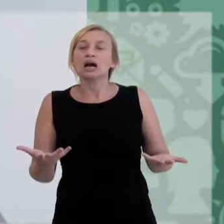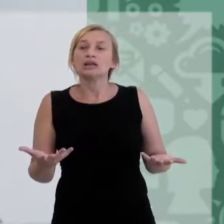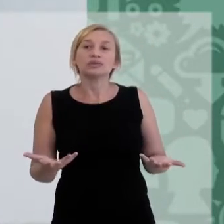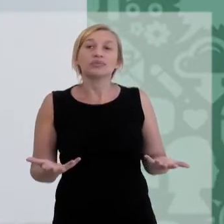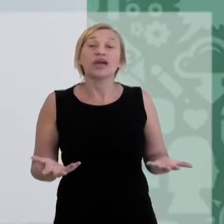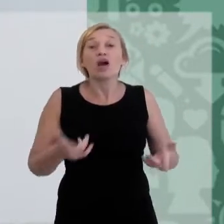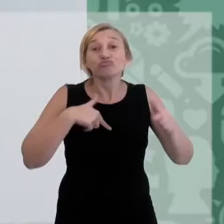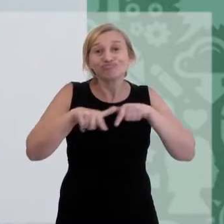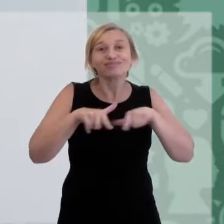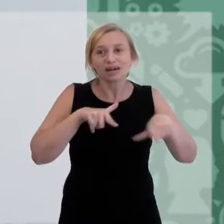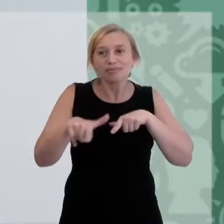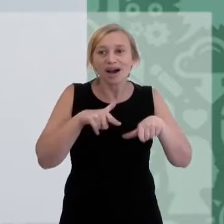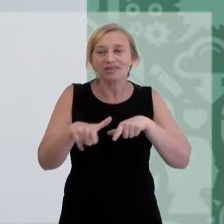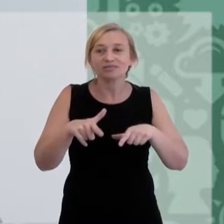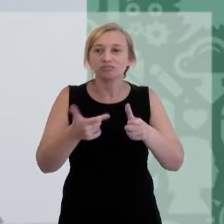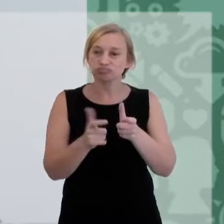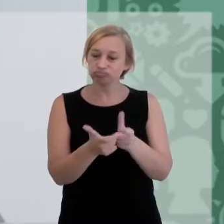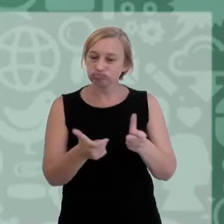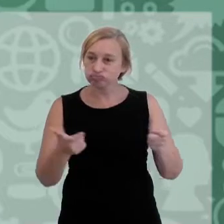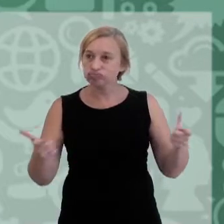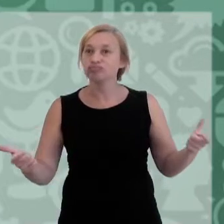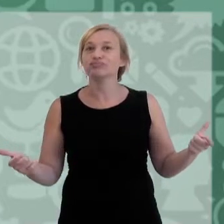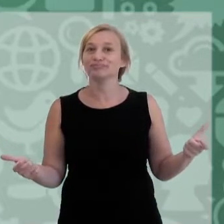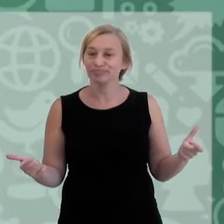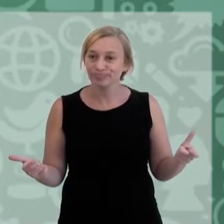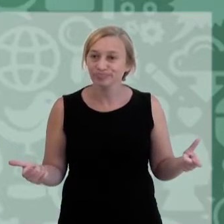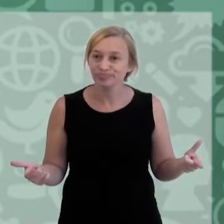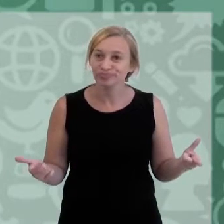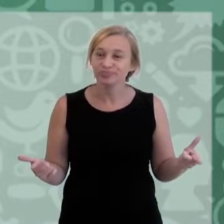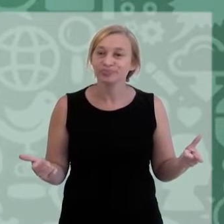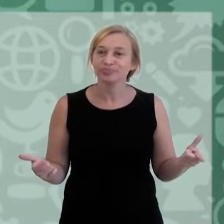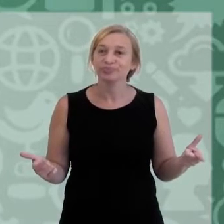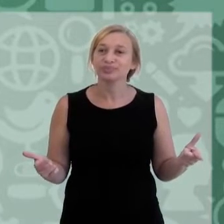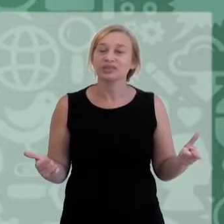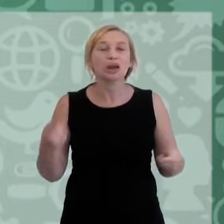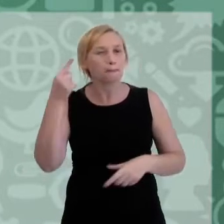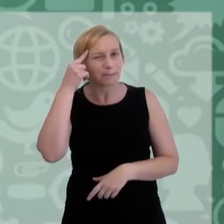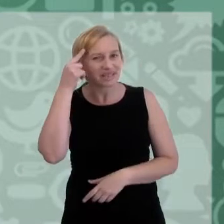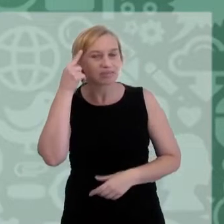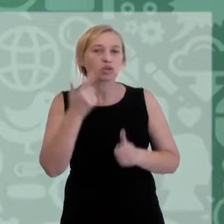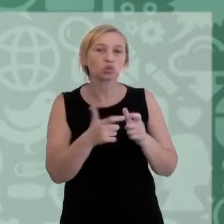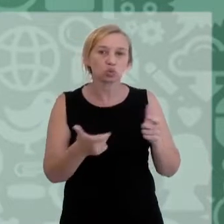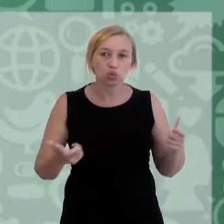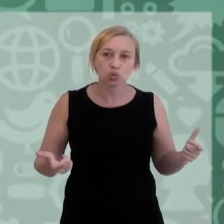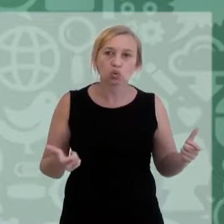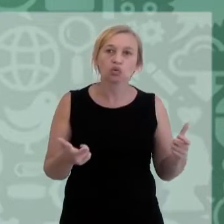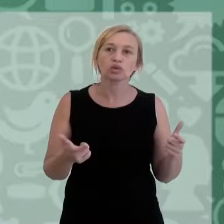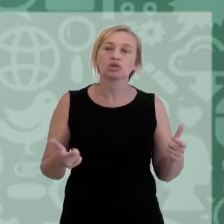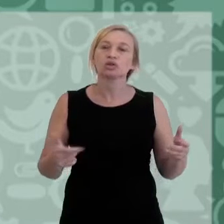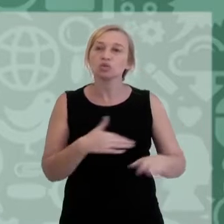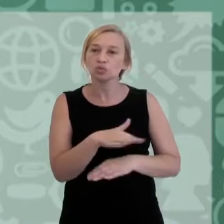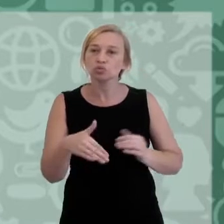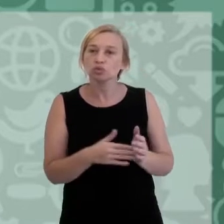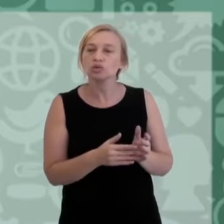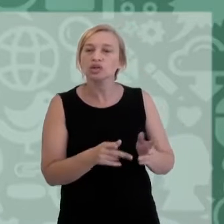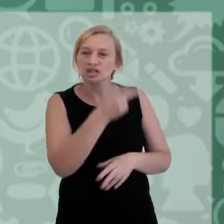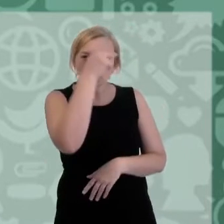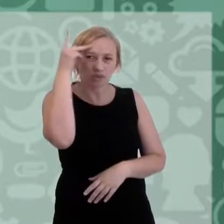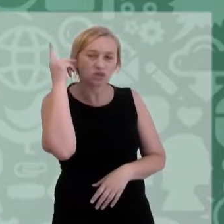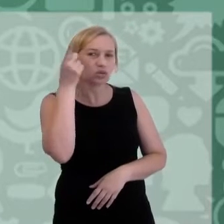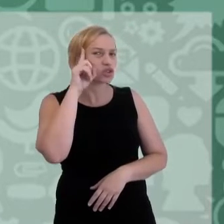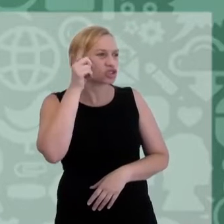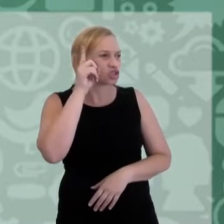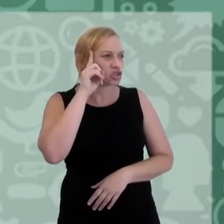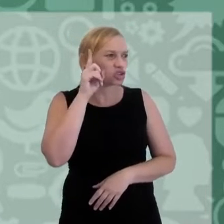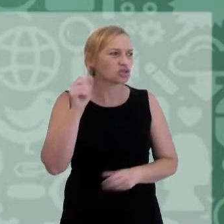Então, é um trabalho aí muito amplo e de grandes reflexões a ser feito com essas pessoas, né? Com